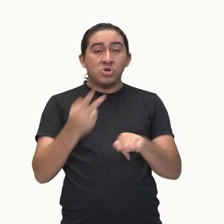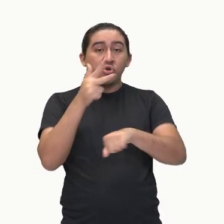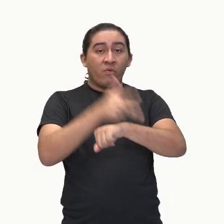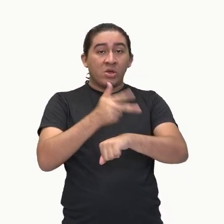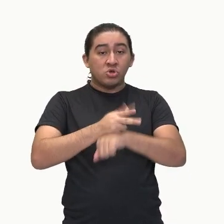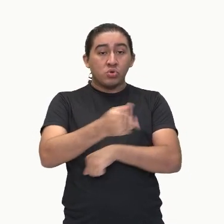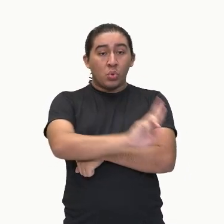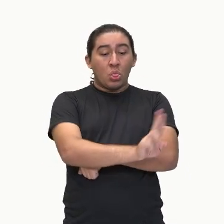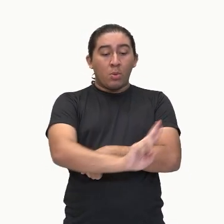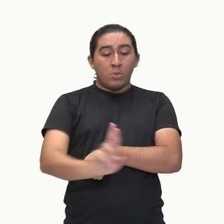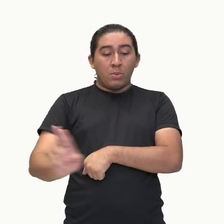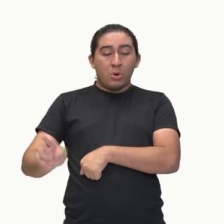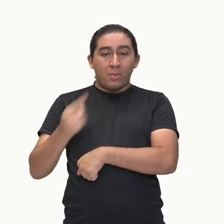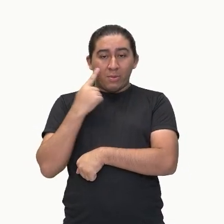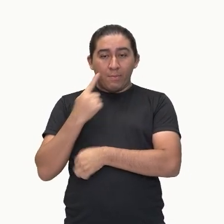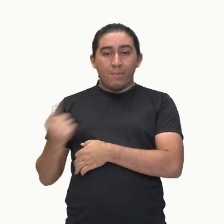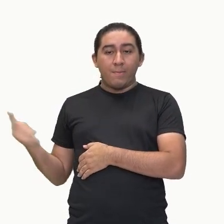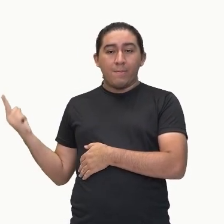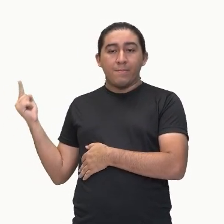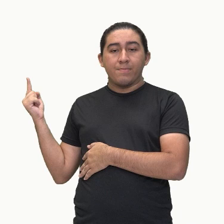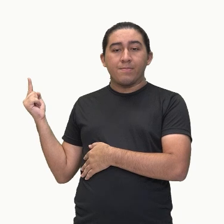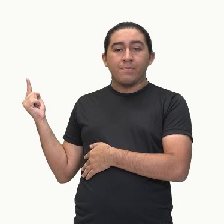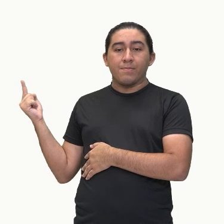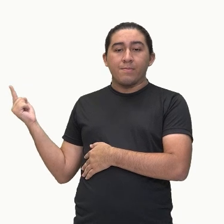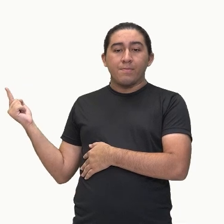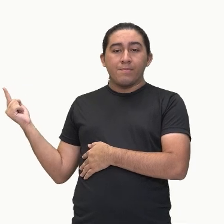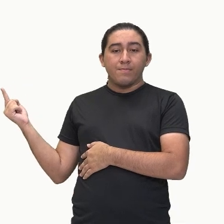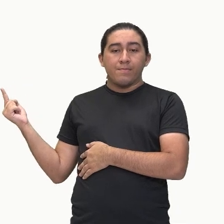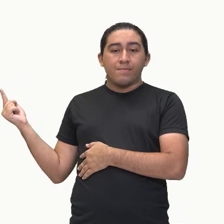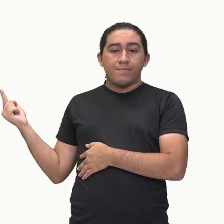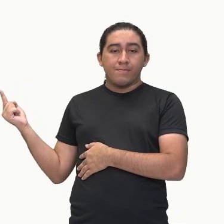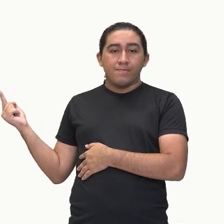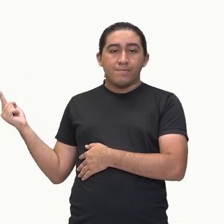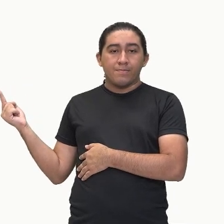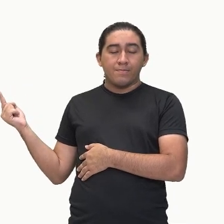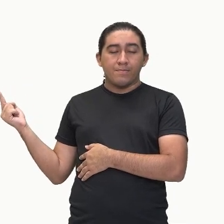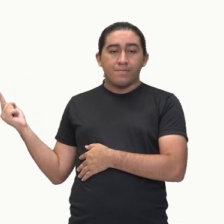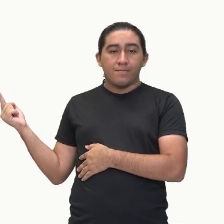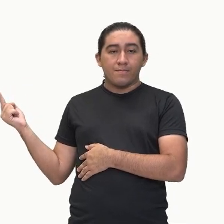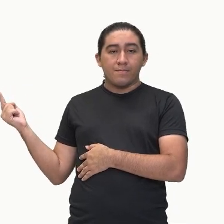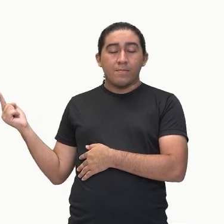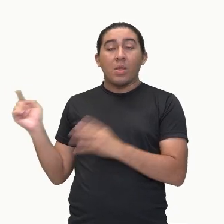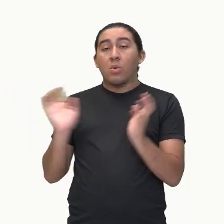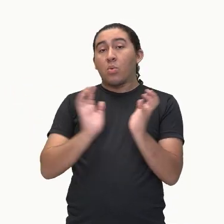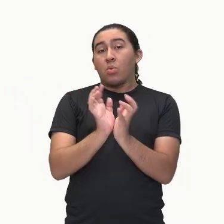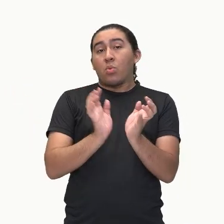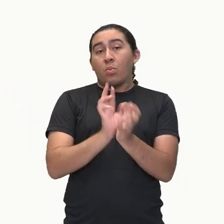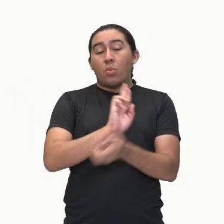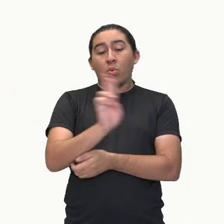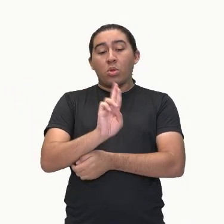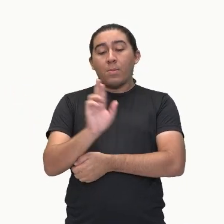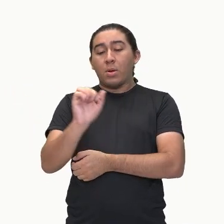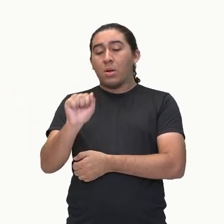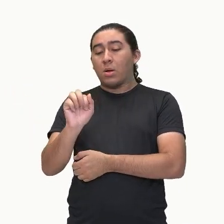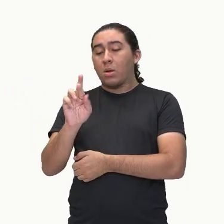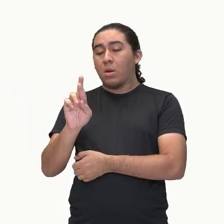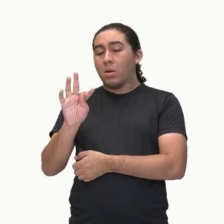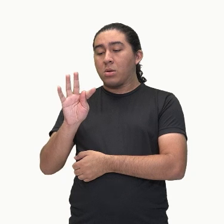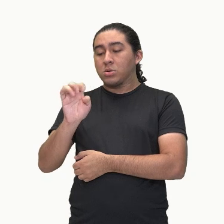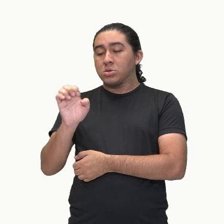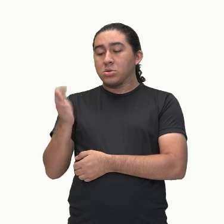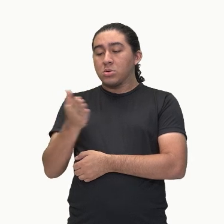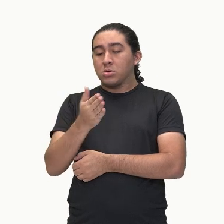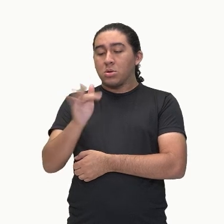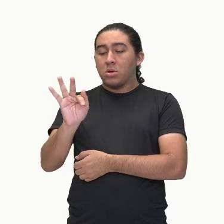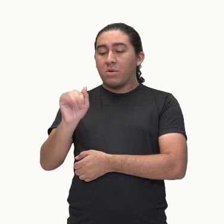Flecha Borboleta, né? Esses todos os espetáculos do Artefato. Temos aqui Sapo Tarô Buquê e